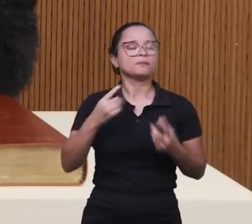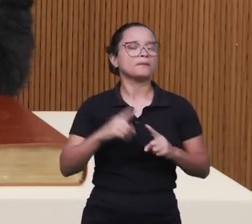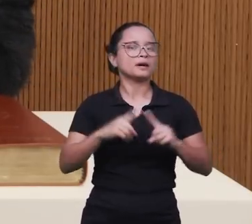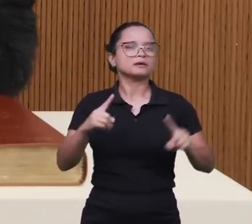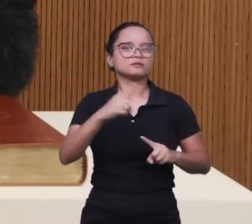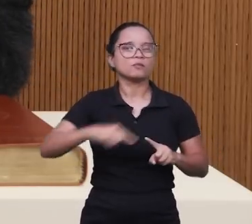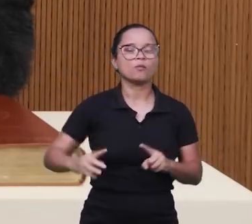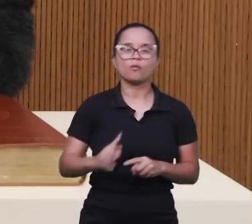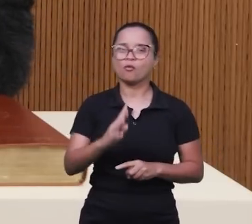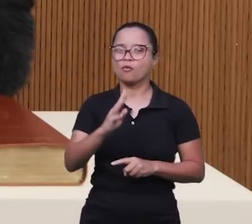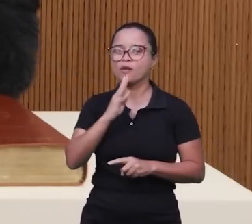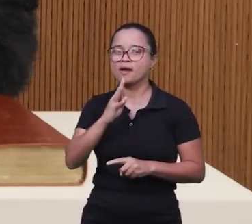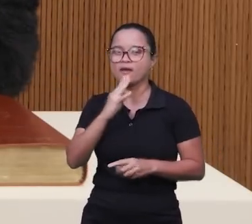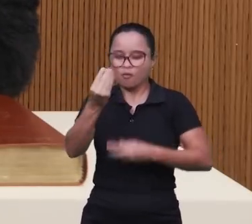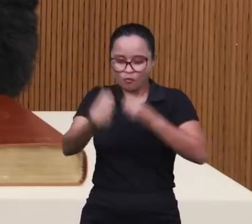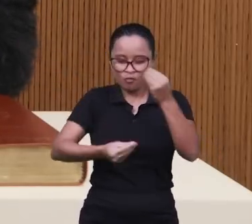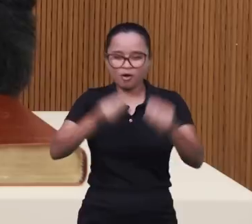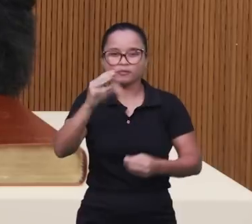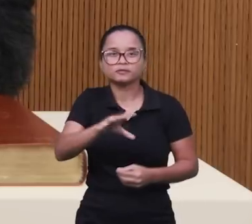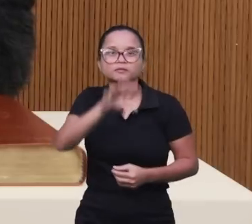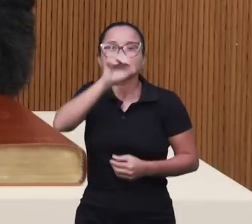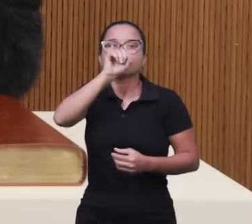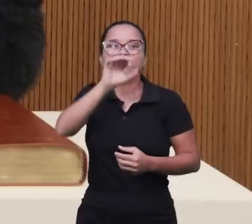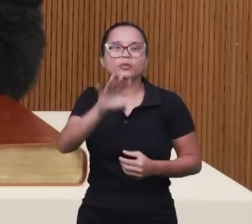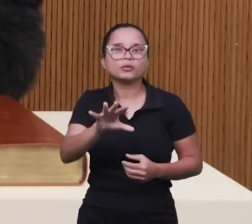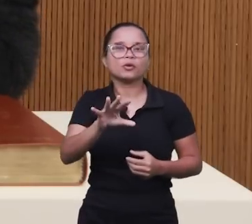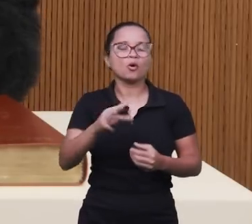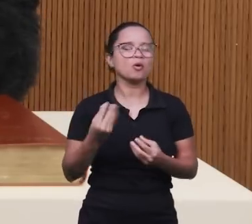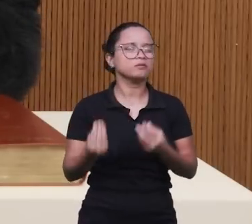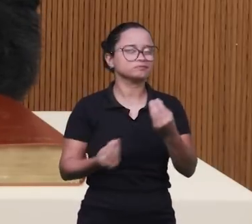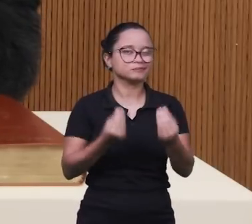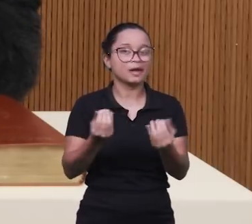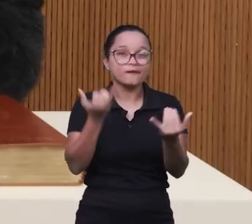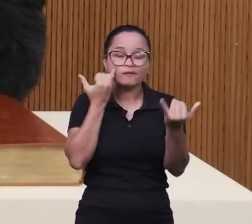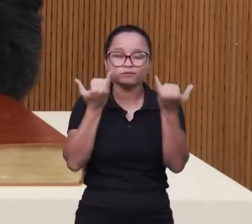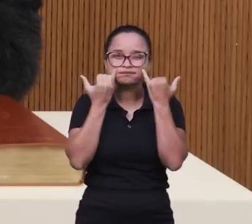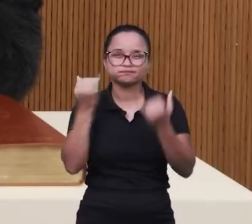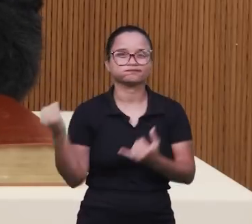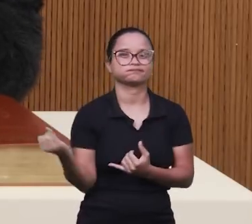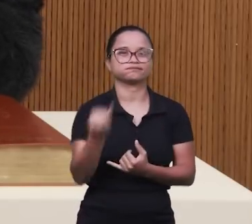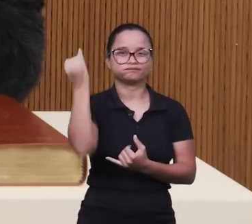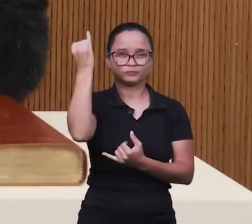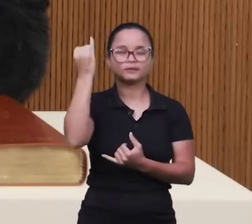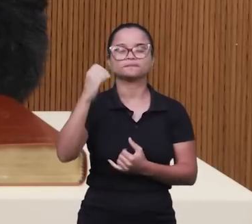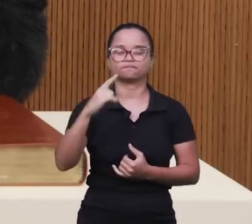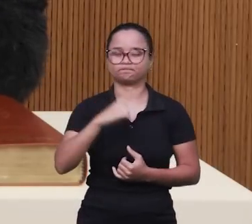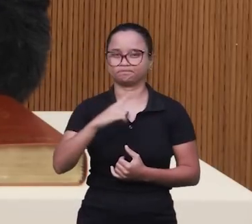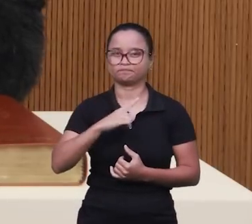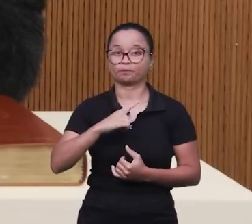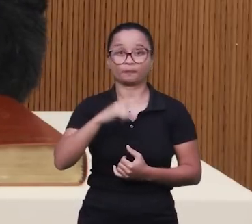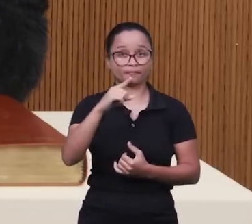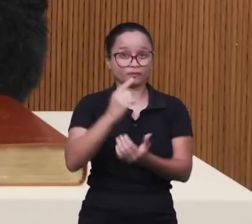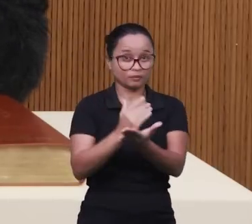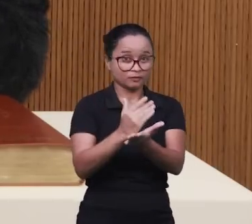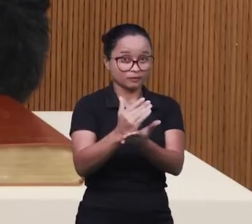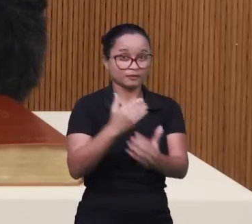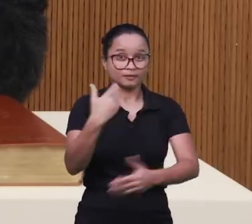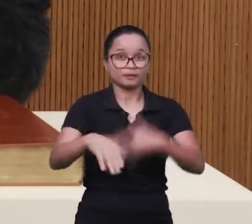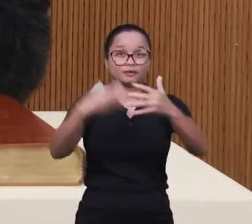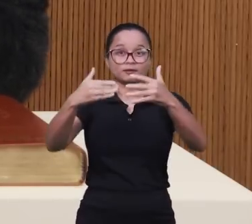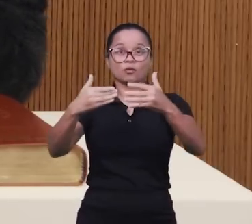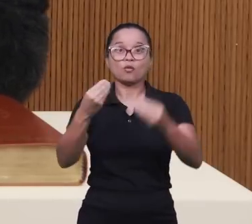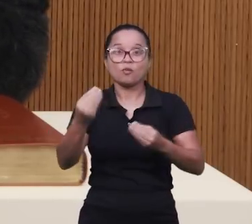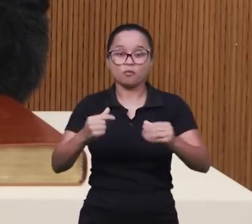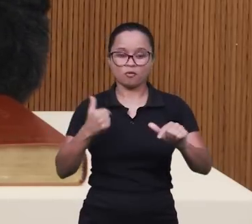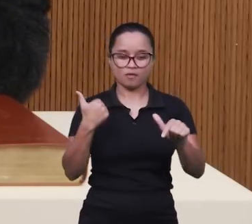como funciona a nossa respiração, de onde ela parte, ou seja, informações muito importantes para que você comece a